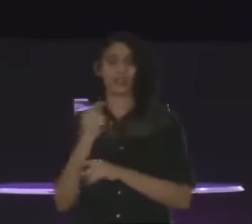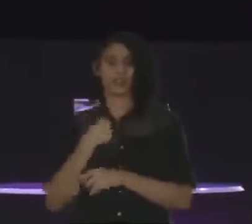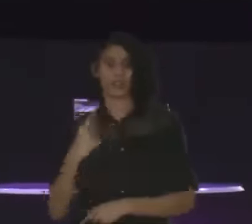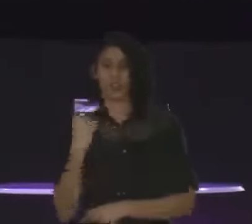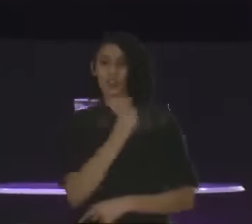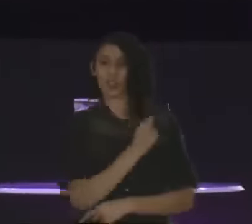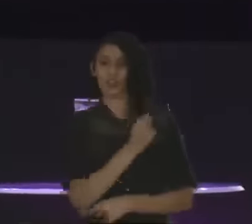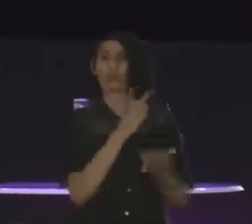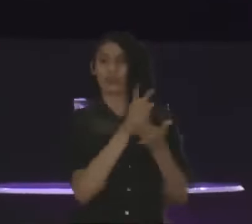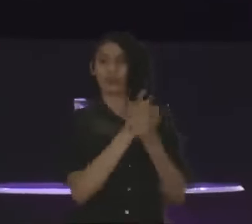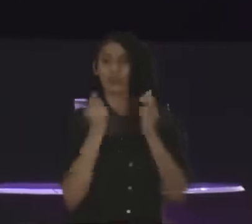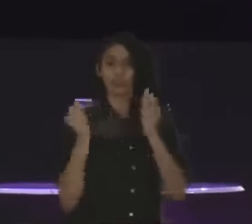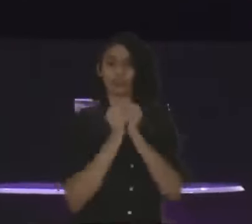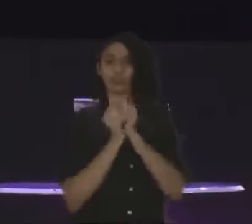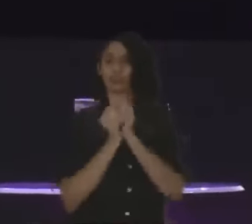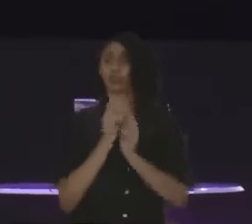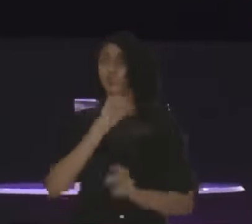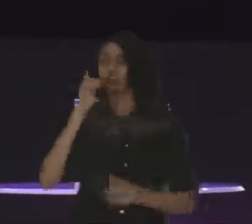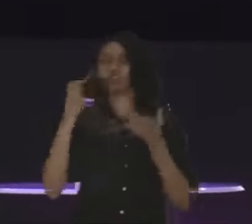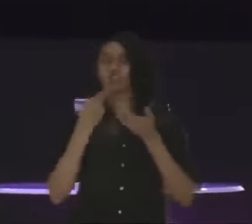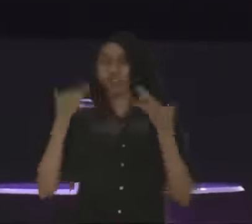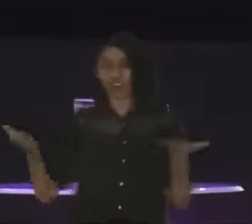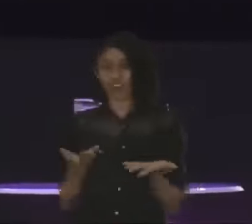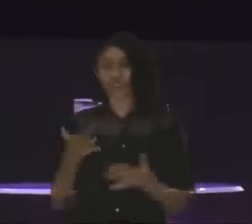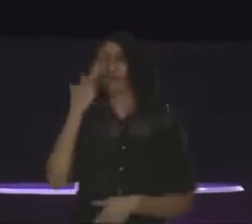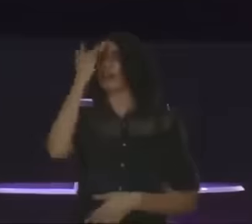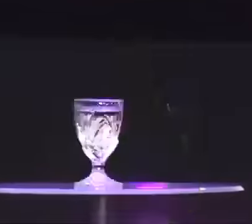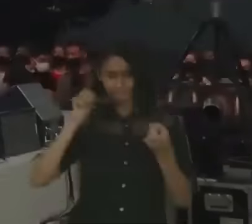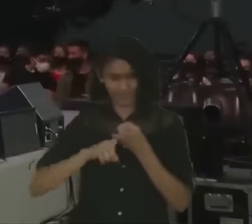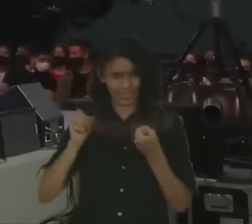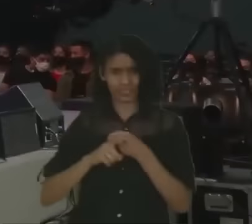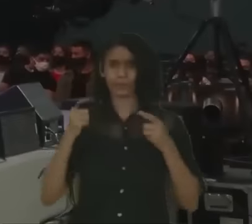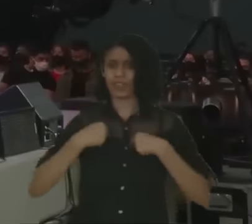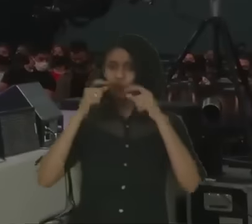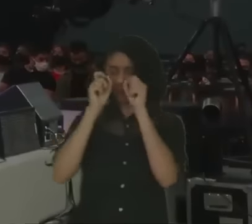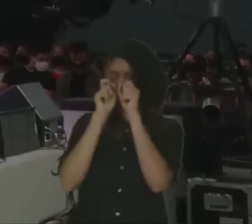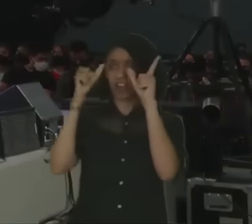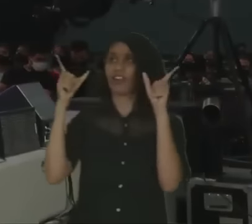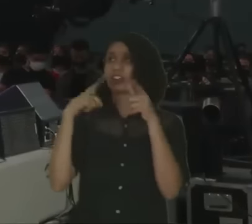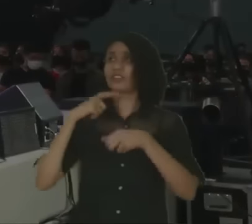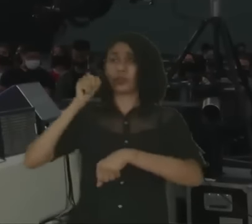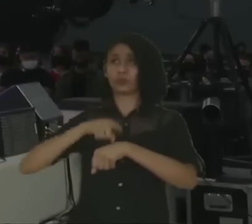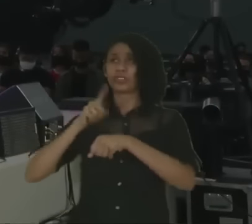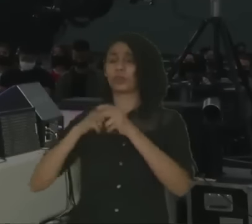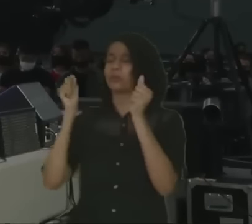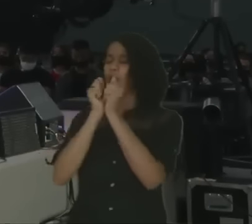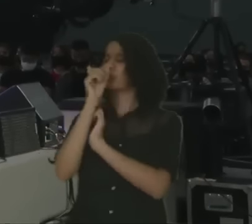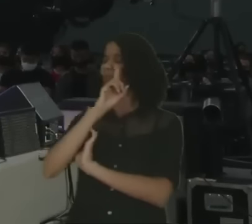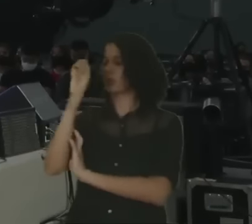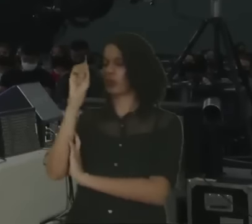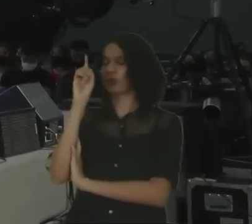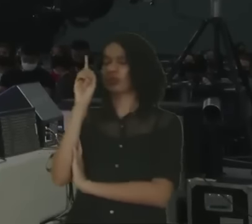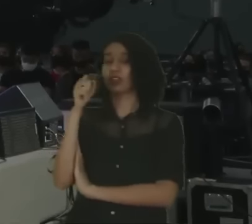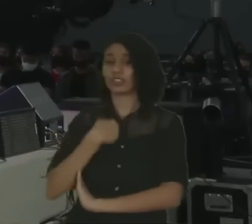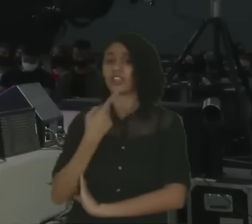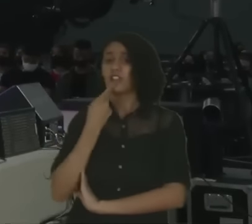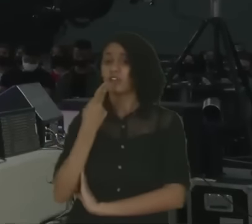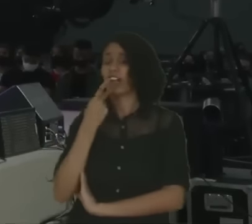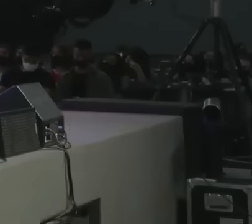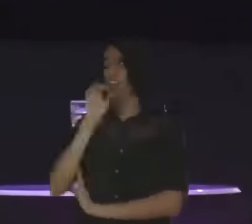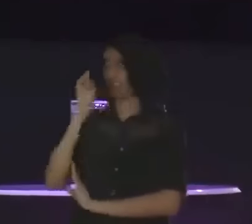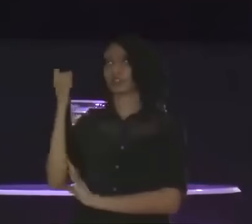continua falando comigo eu estava falando comigo e amanhã ele vai falar de novo porque amanhã quando eu acordar eu vou ter o meu tempo com Deus mas quando eu falar para